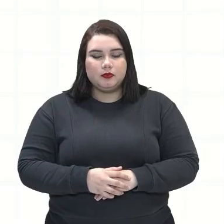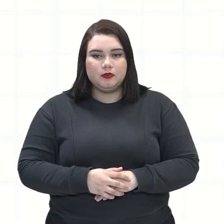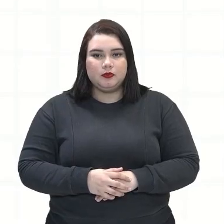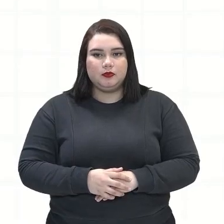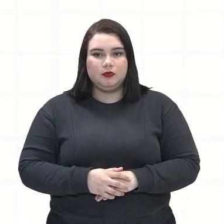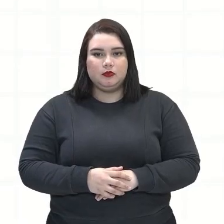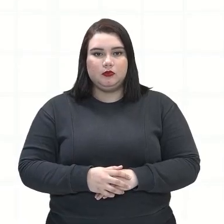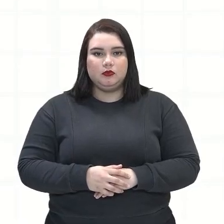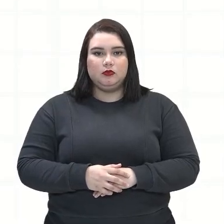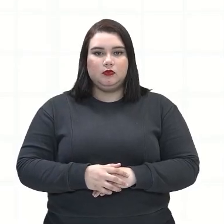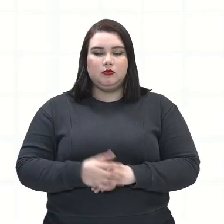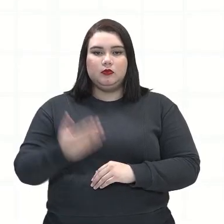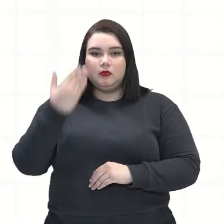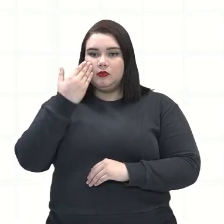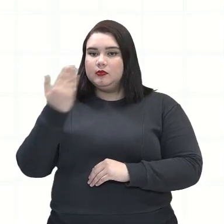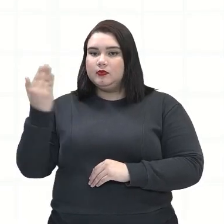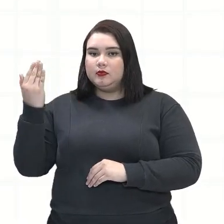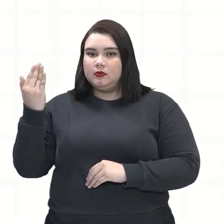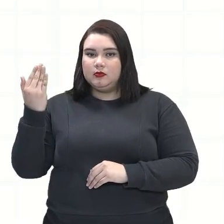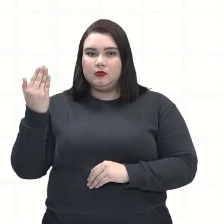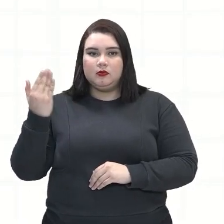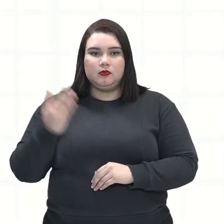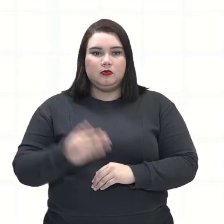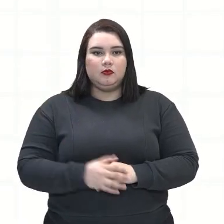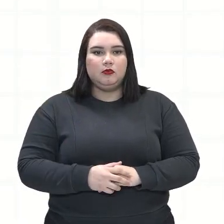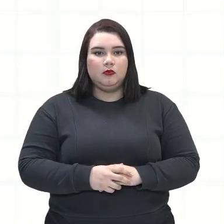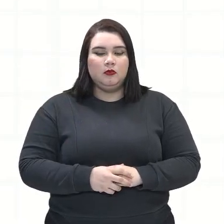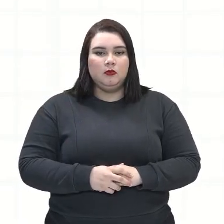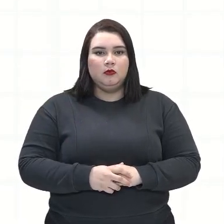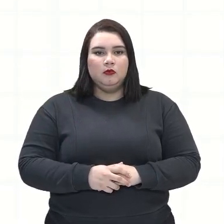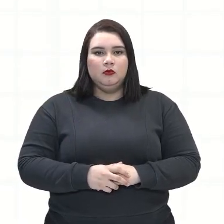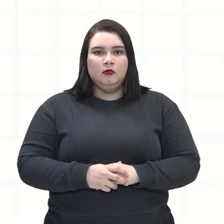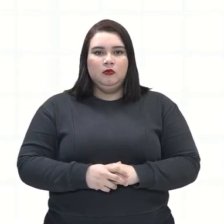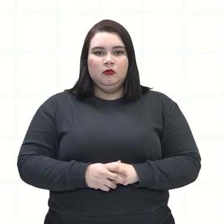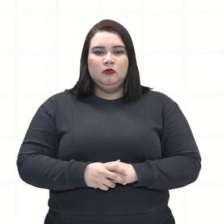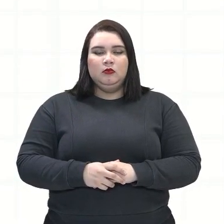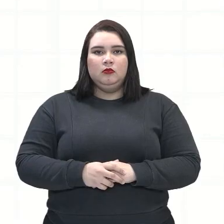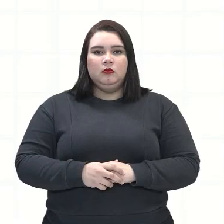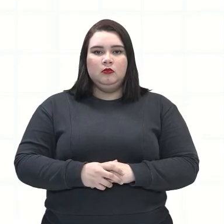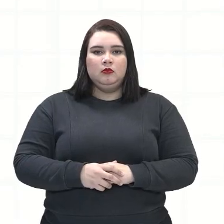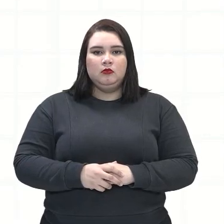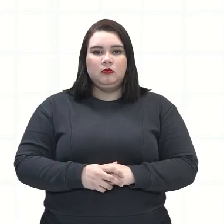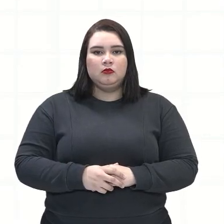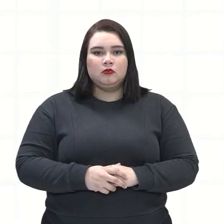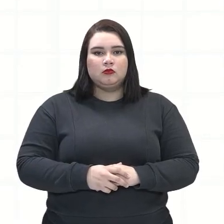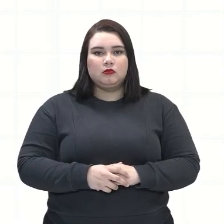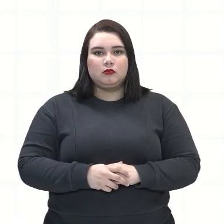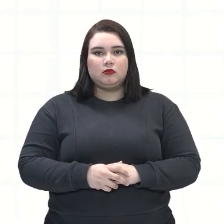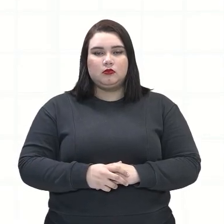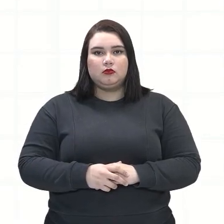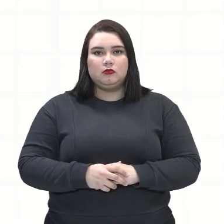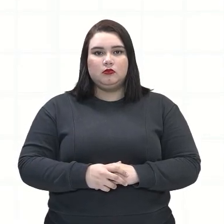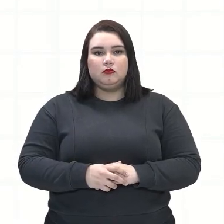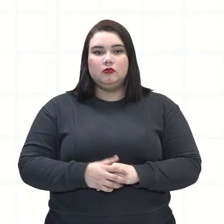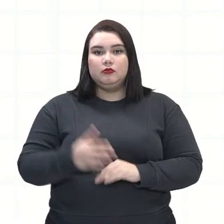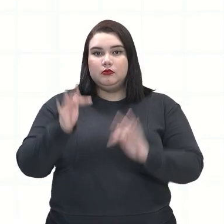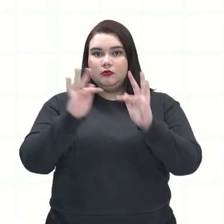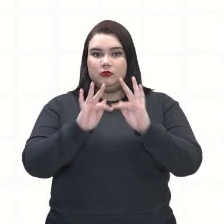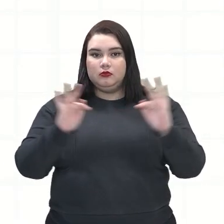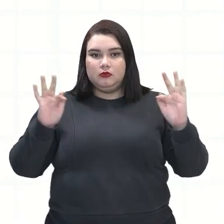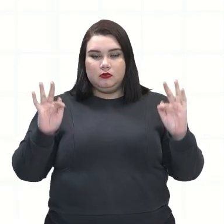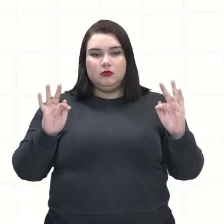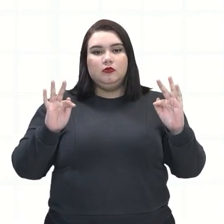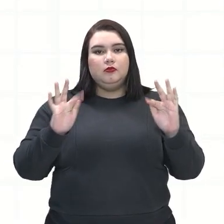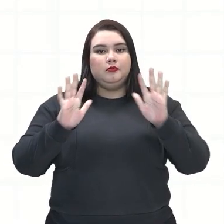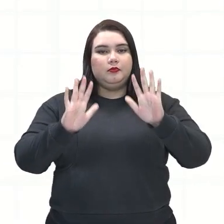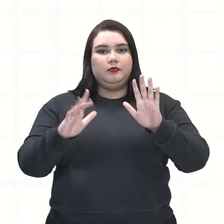She won a lot of money in the lottery. She won a lot of money in the lottery. Então, aqui nós temos a palavra em